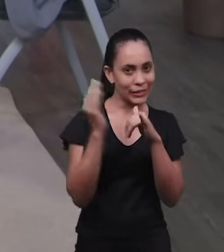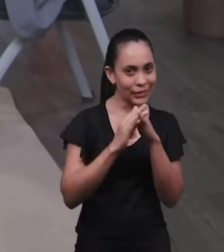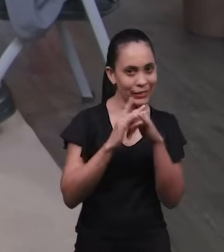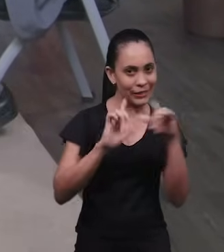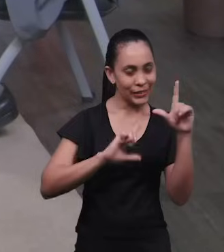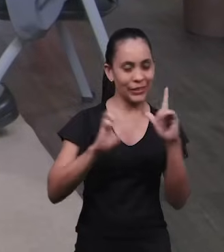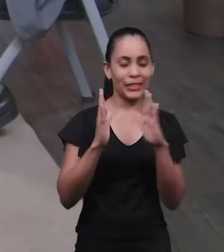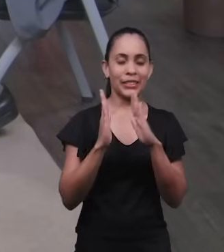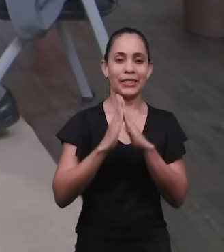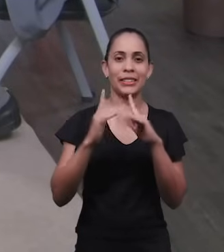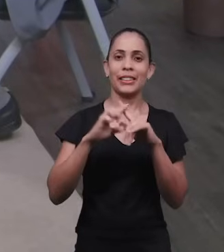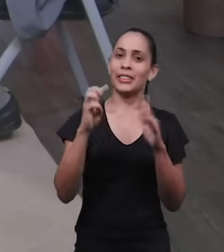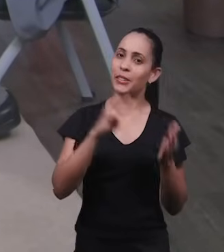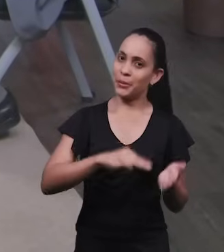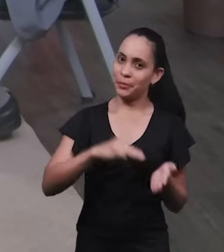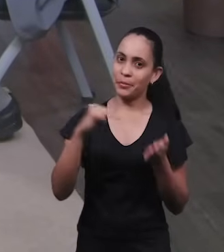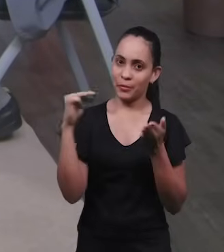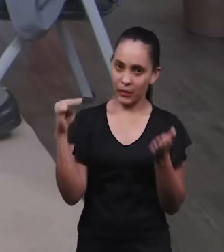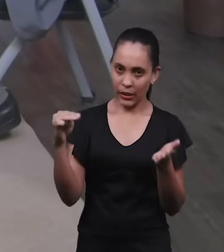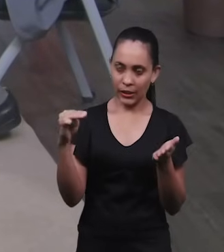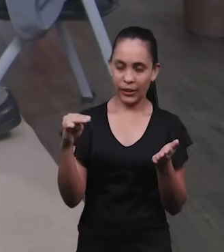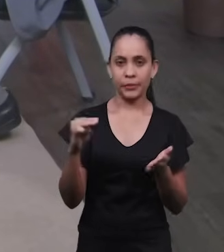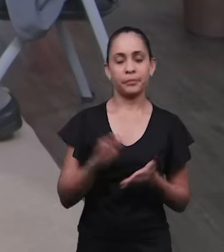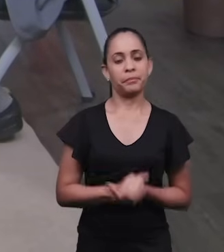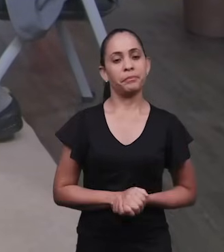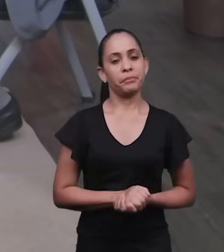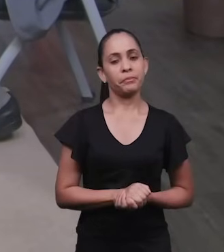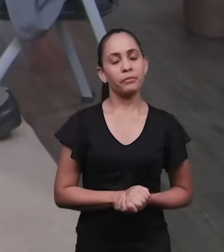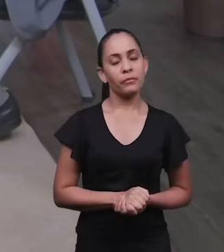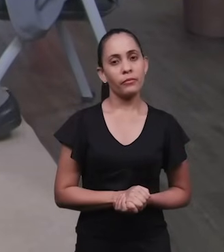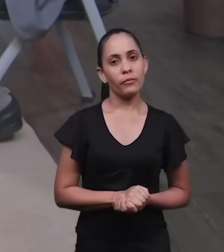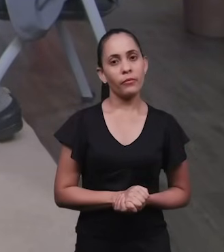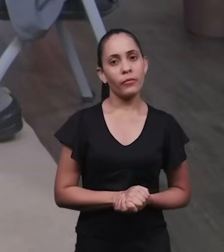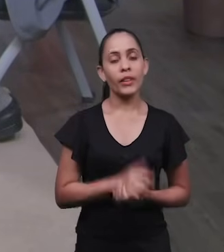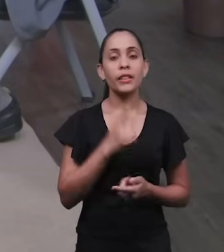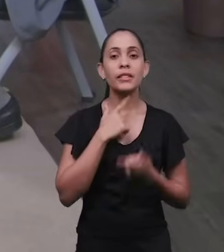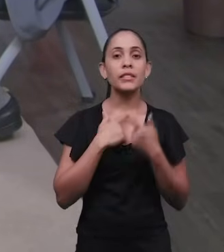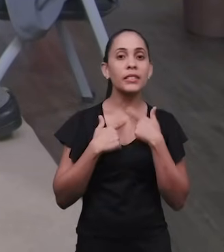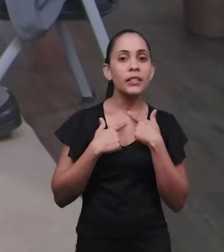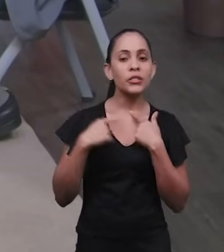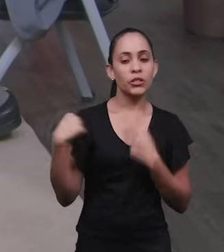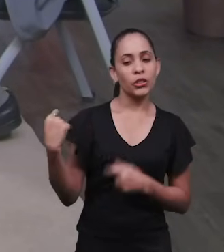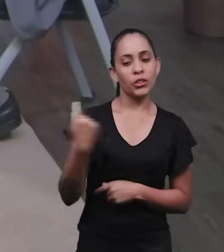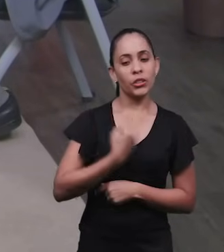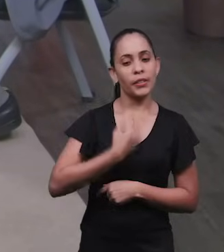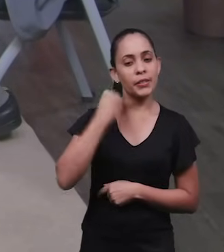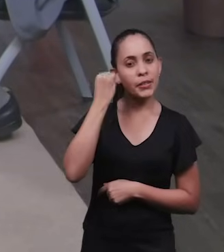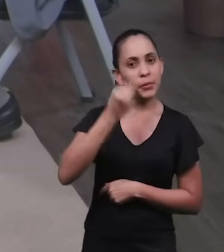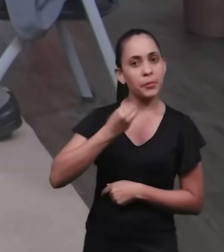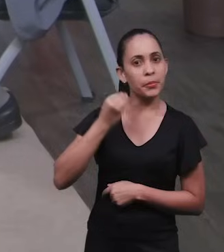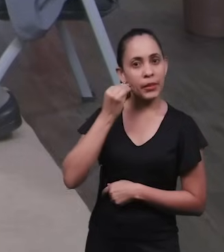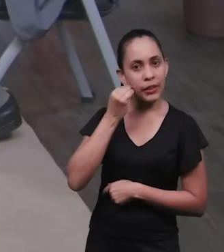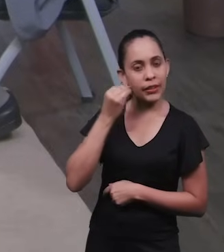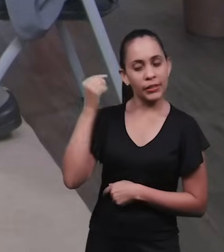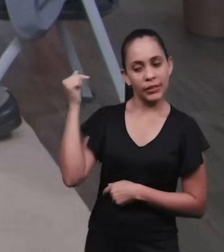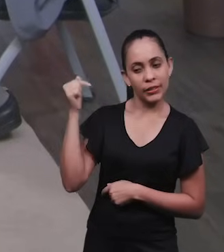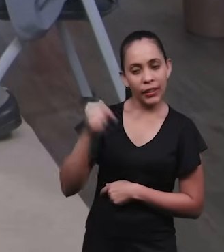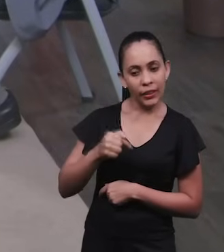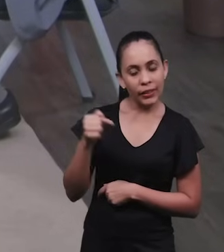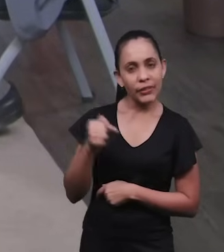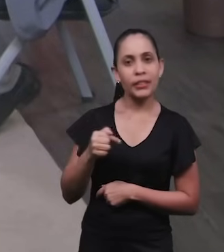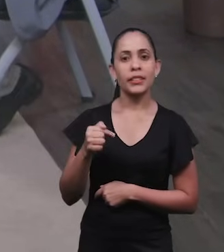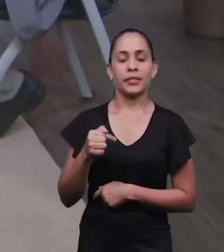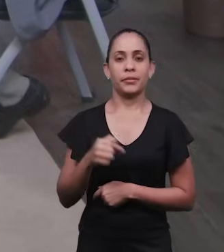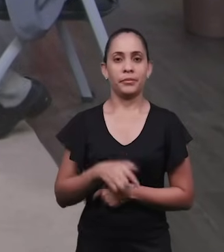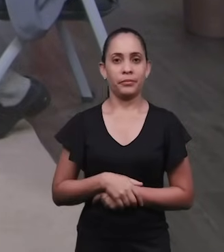né, da Igreja Cristã Maranata. Desejo que as nossas experiências